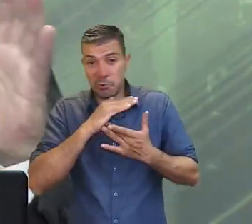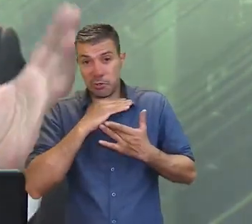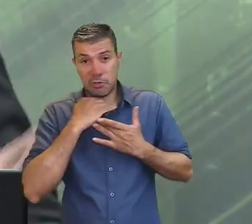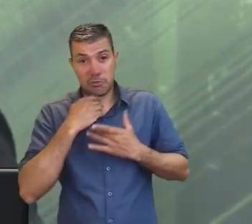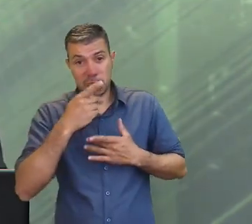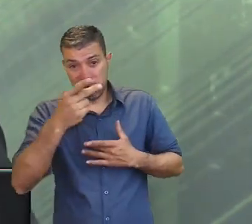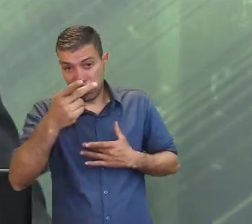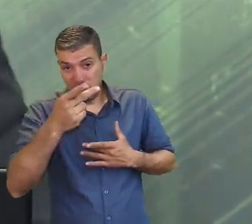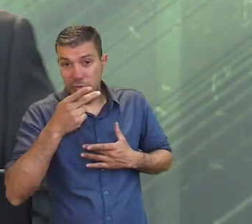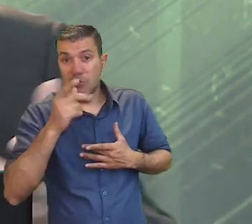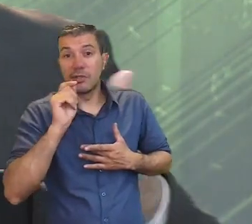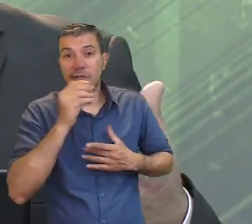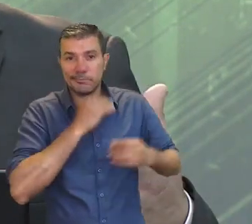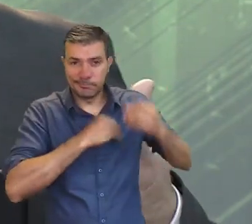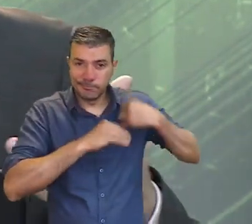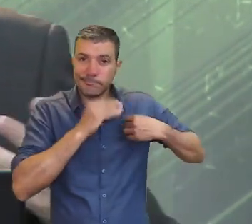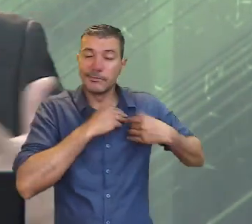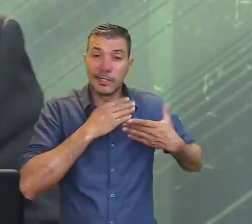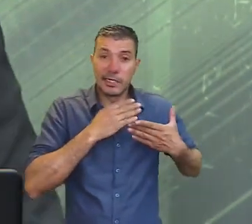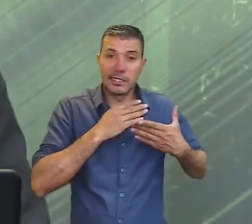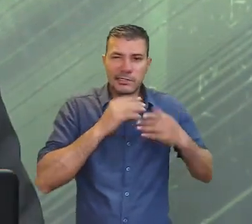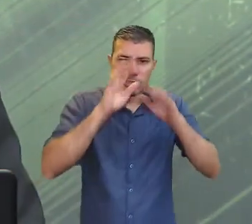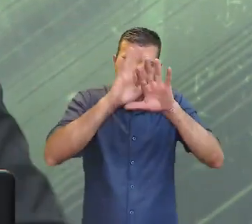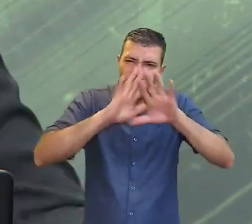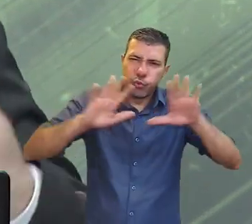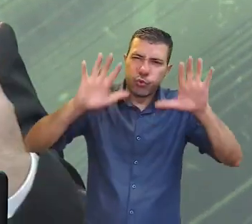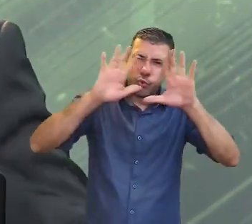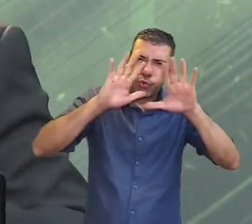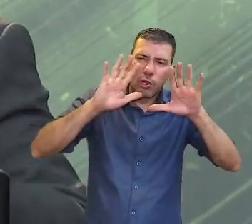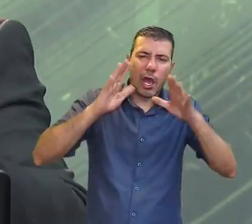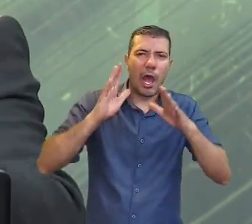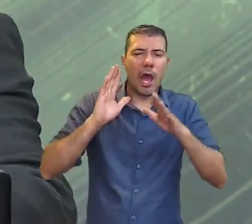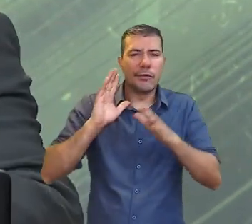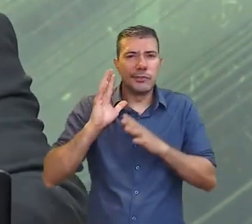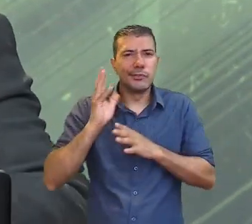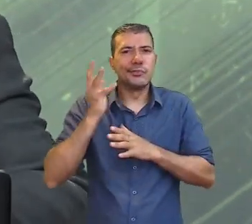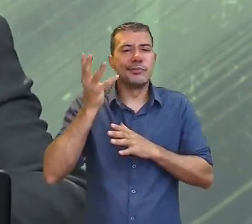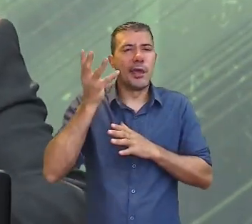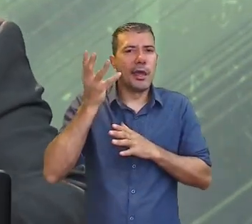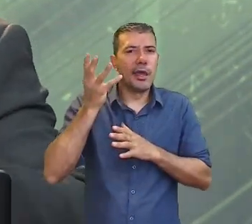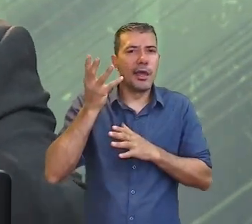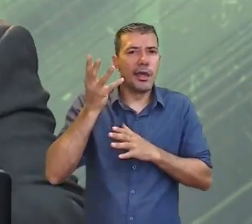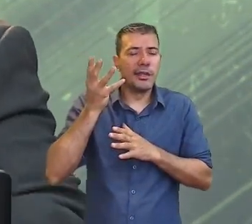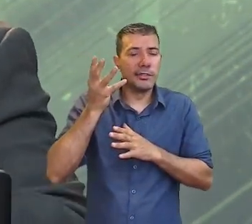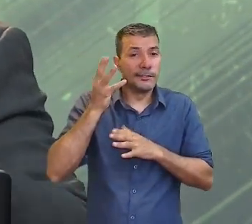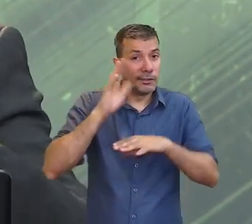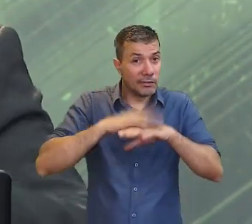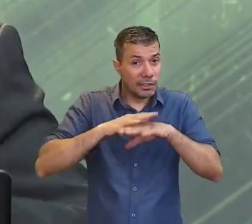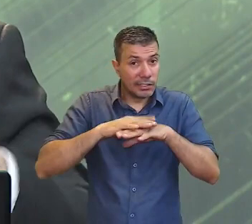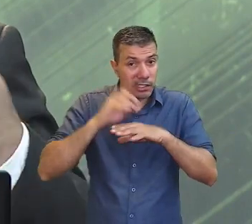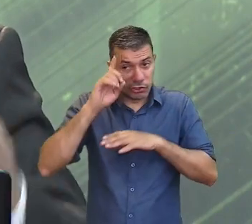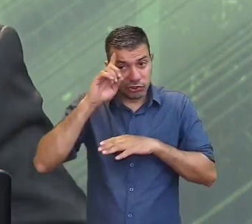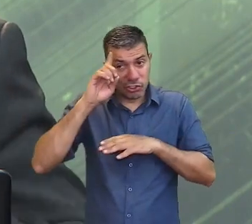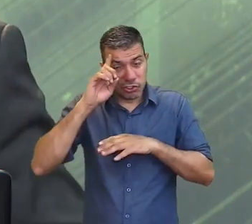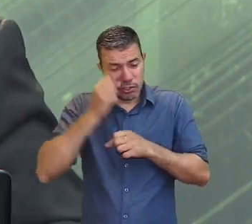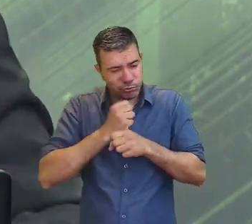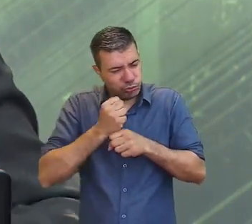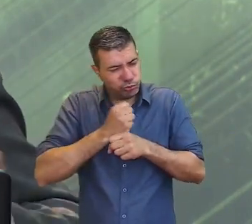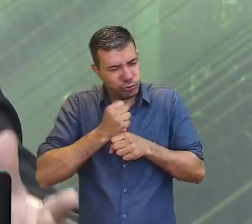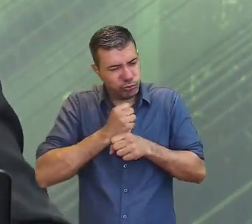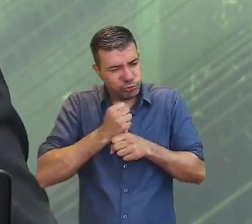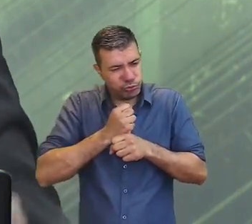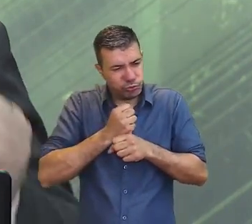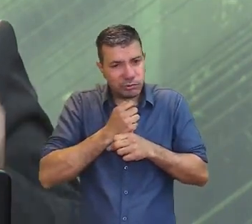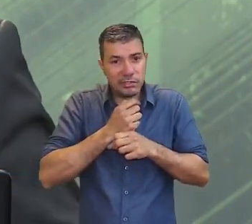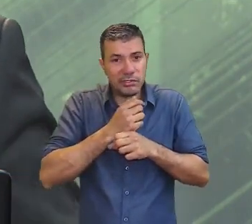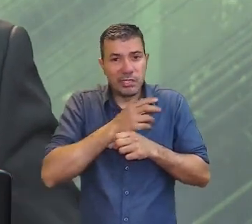Então, todas aquelas cenas, toda aquela imagem dramática que foi, foi refeita a cada dia durante anos e anos,